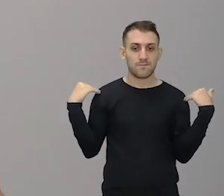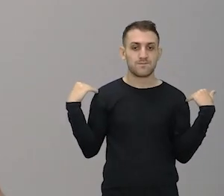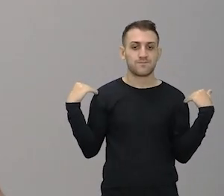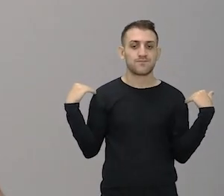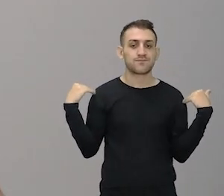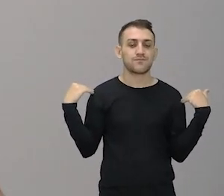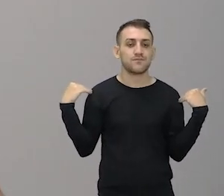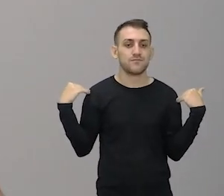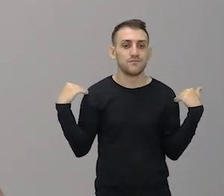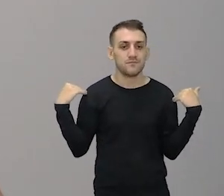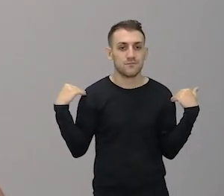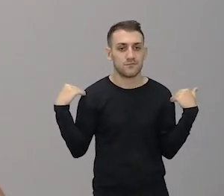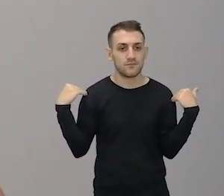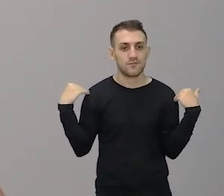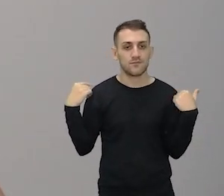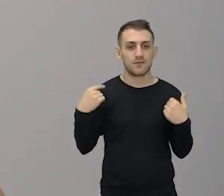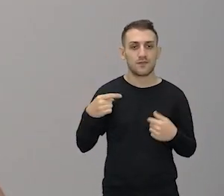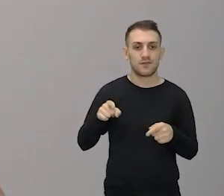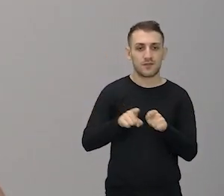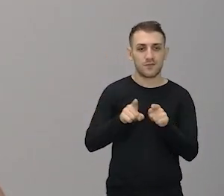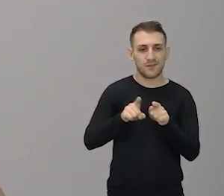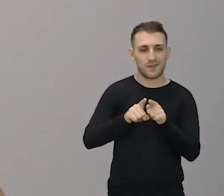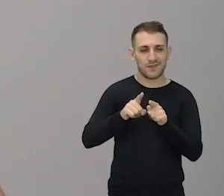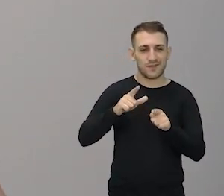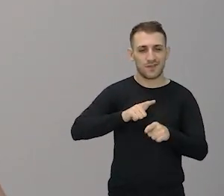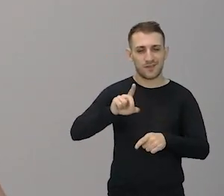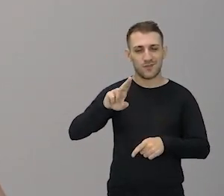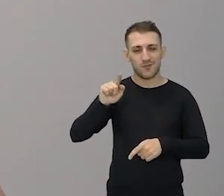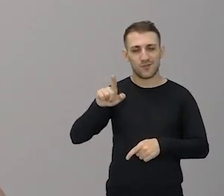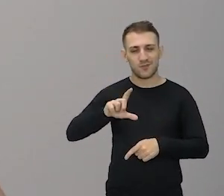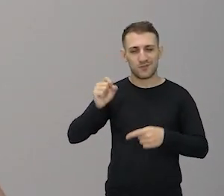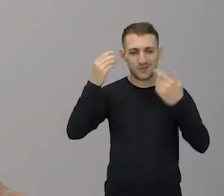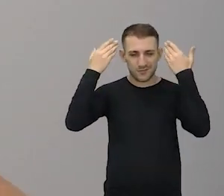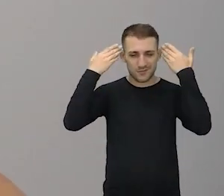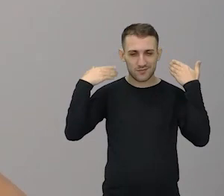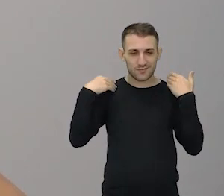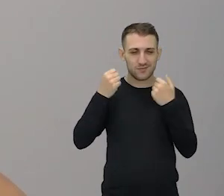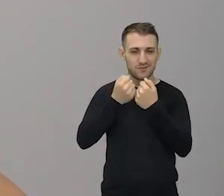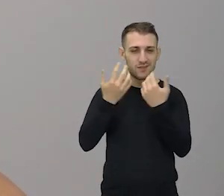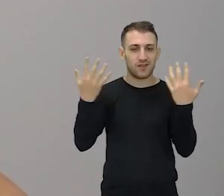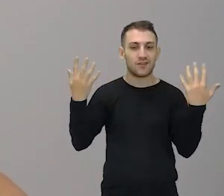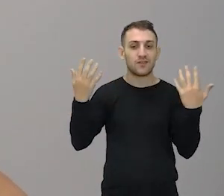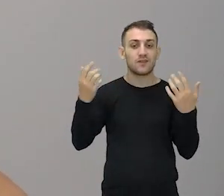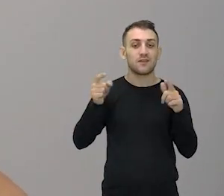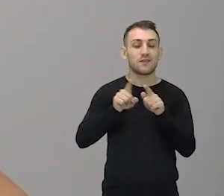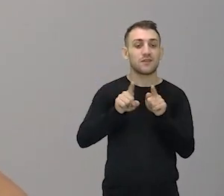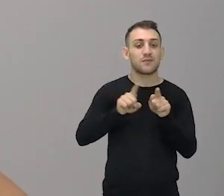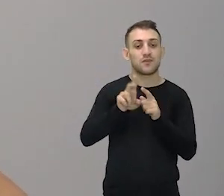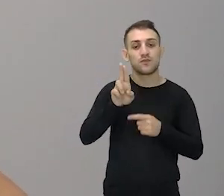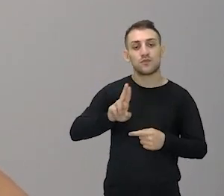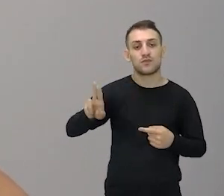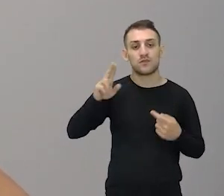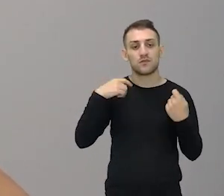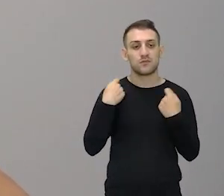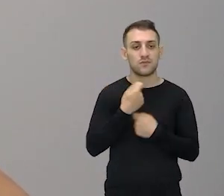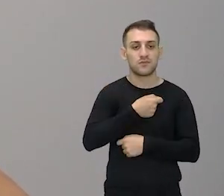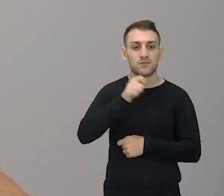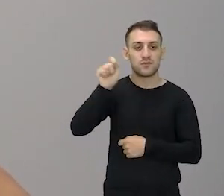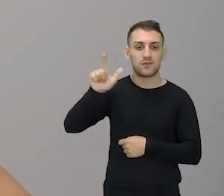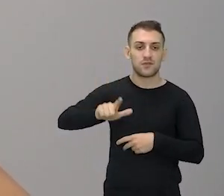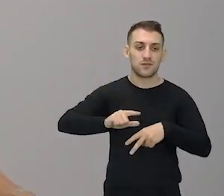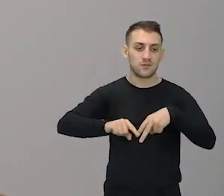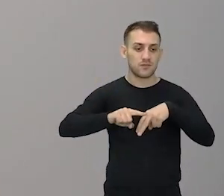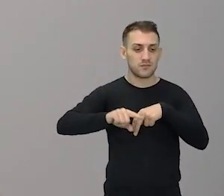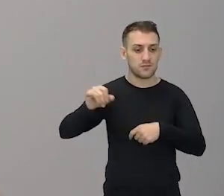dos ombros, com luzes, né? Estou vestindo uma blusa azul, calça jeans